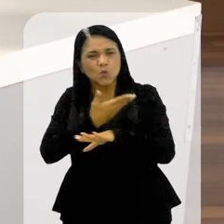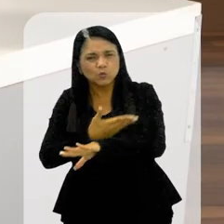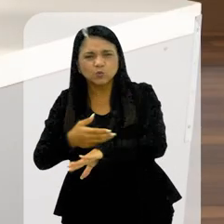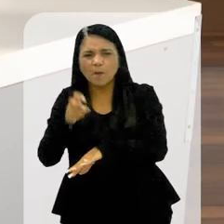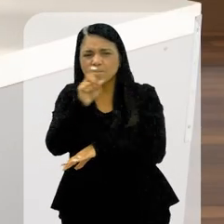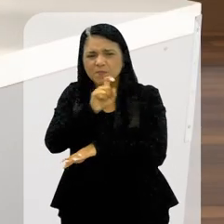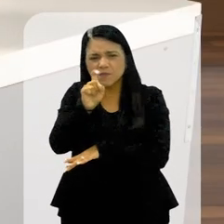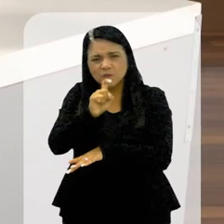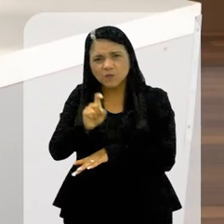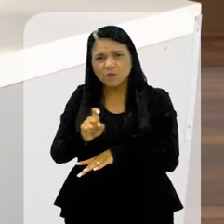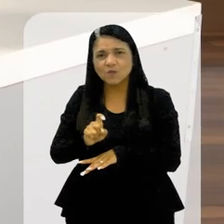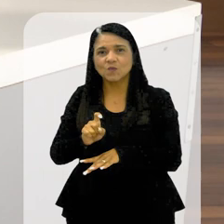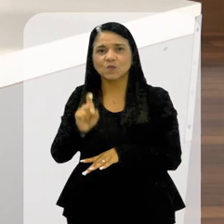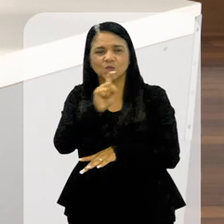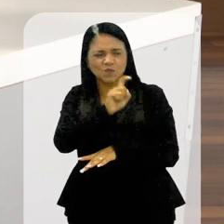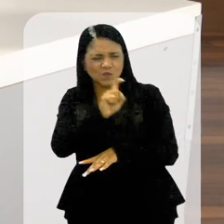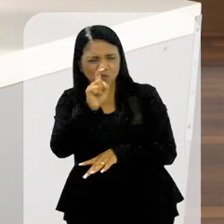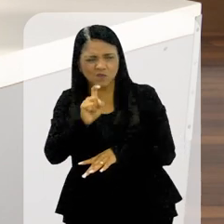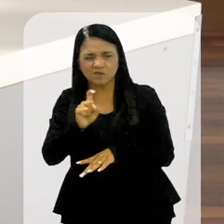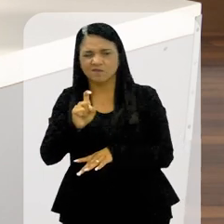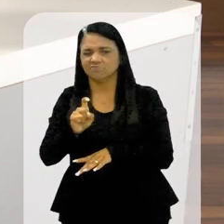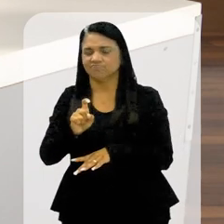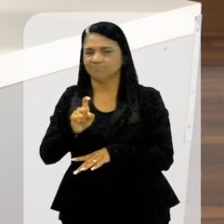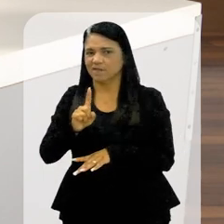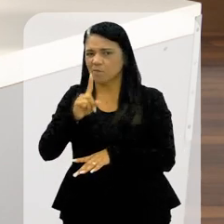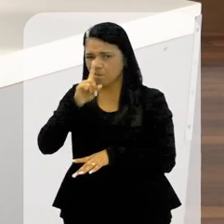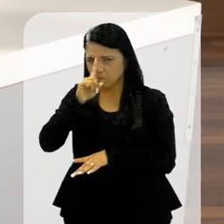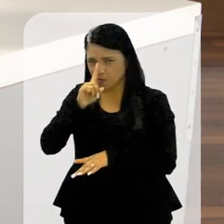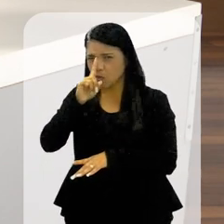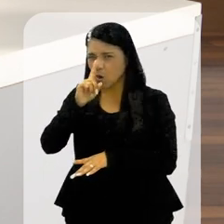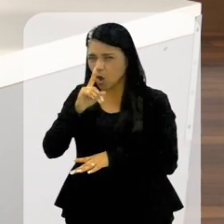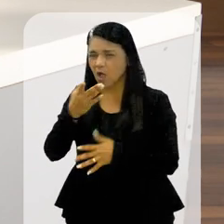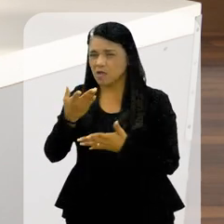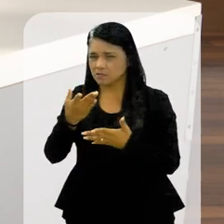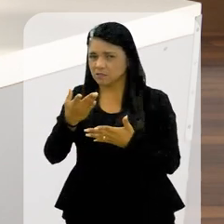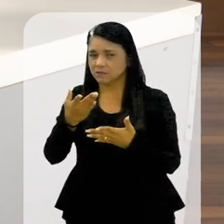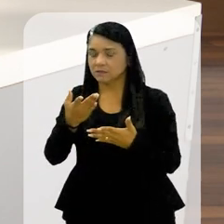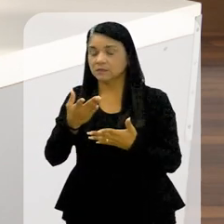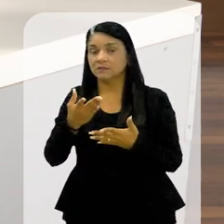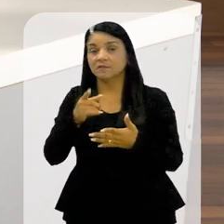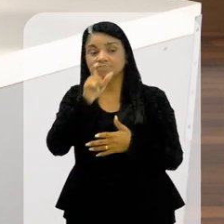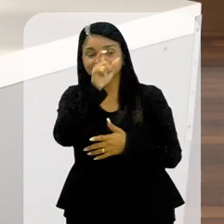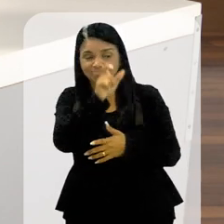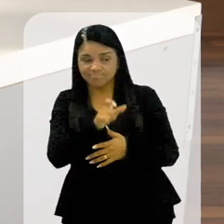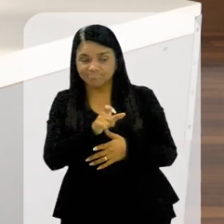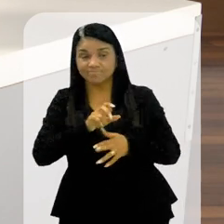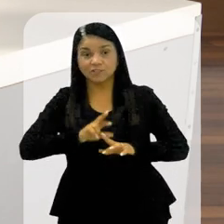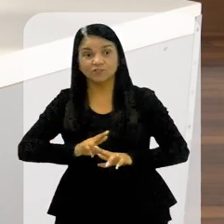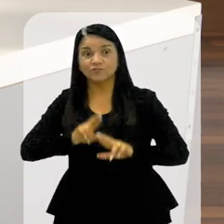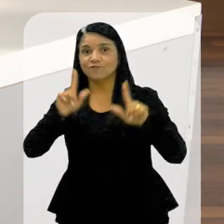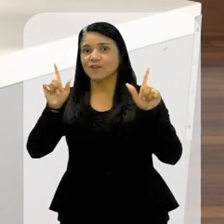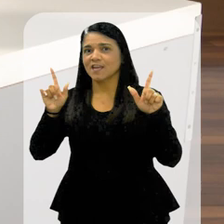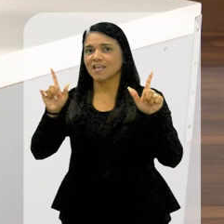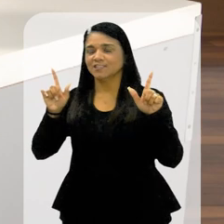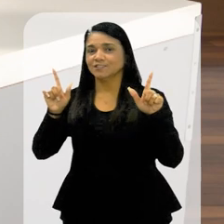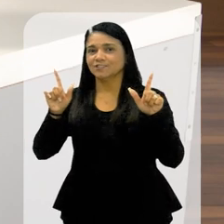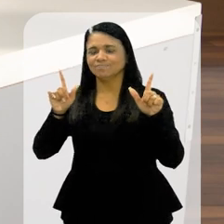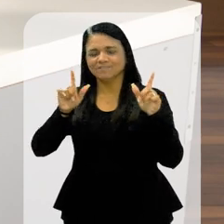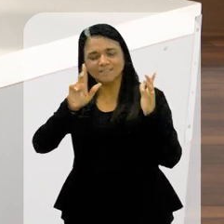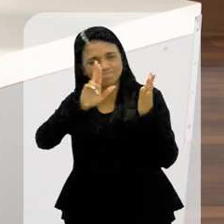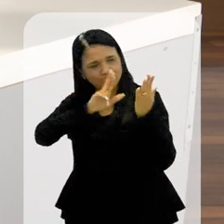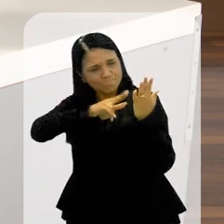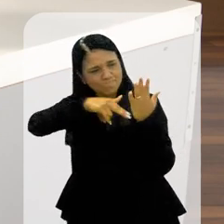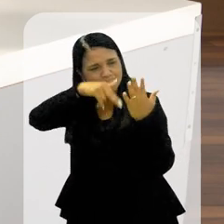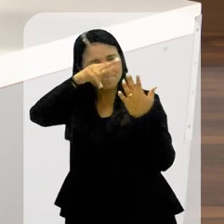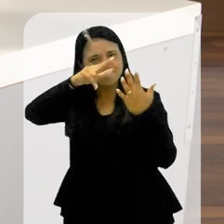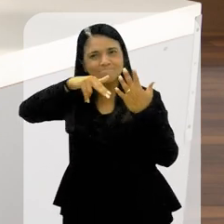a pistolinha e fazer aquela coisa, entre aspas, um pouco perigosa. É. No entanto, você tem o esmero